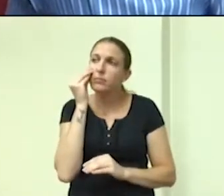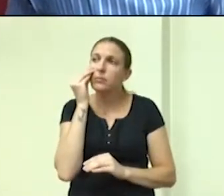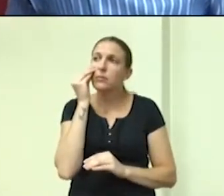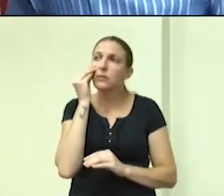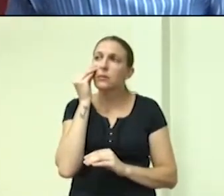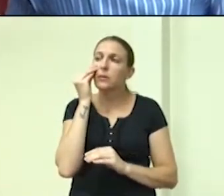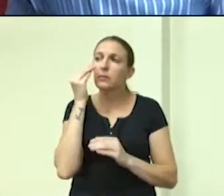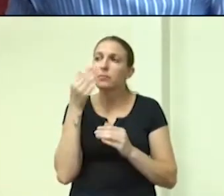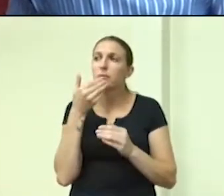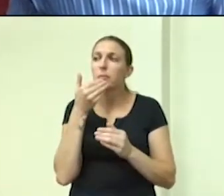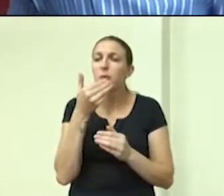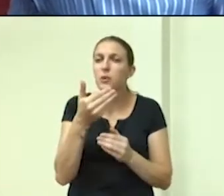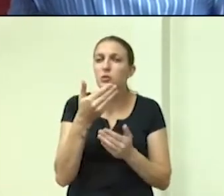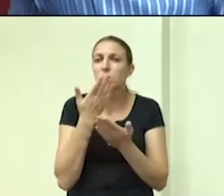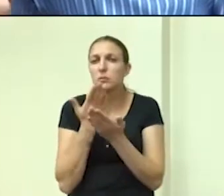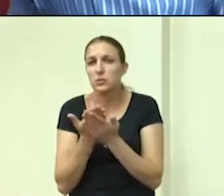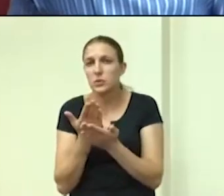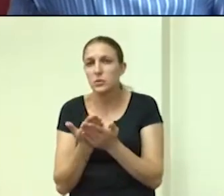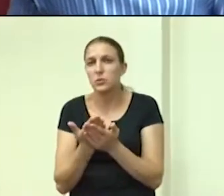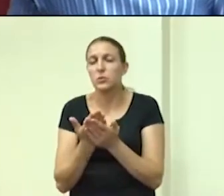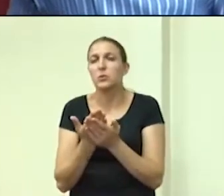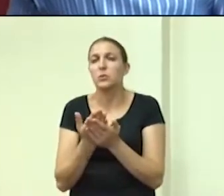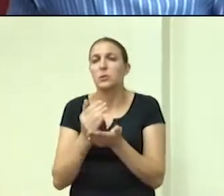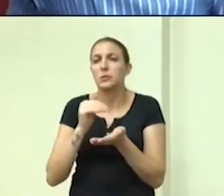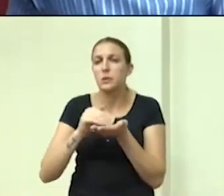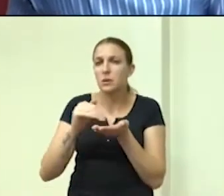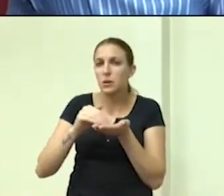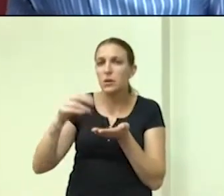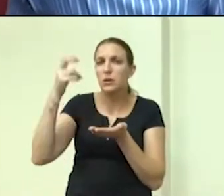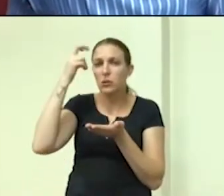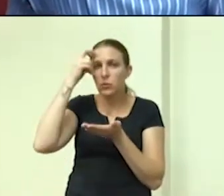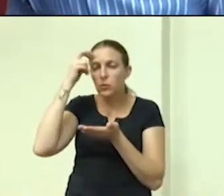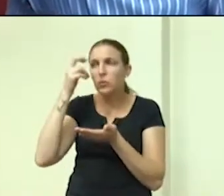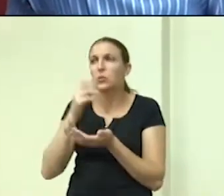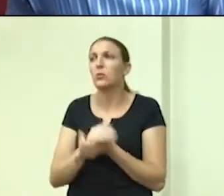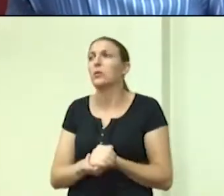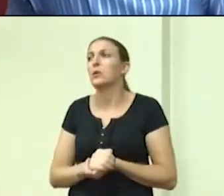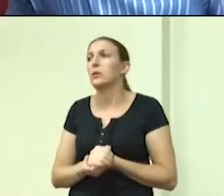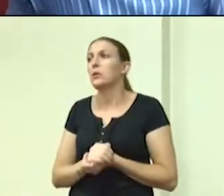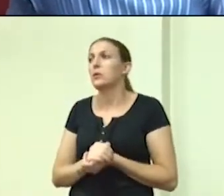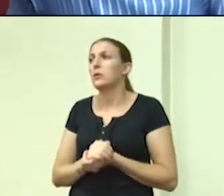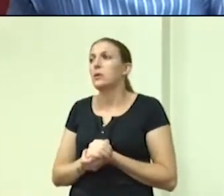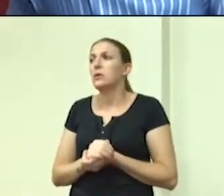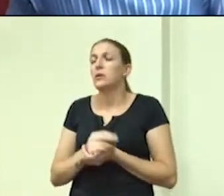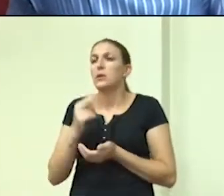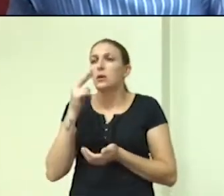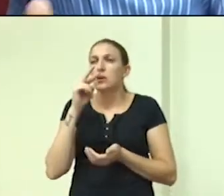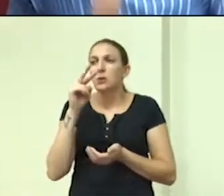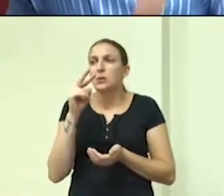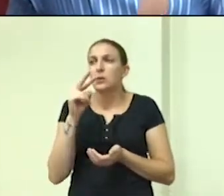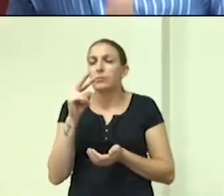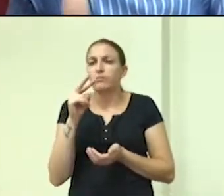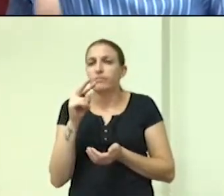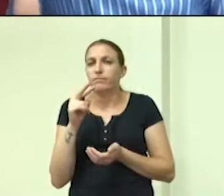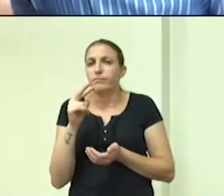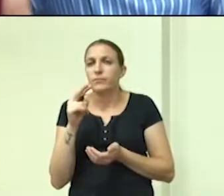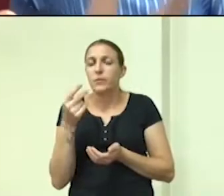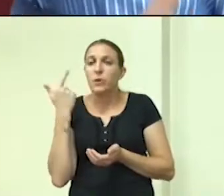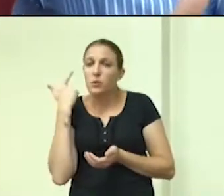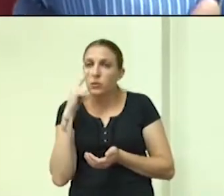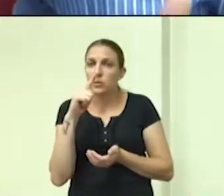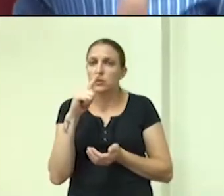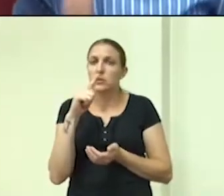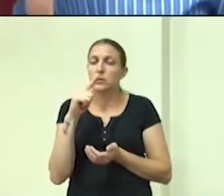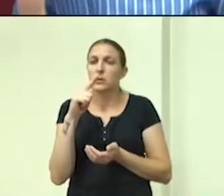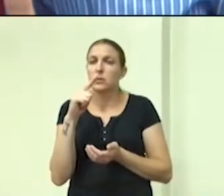ou solicitar um estudo mesmo para a Secretaria de Cultura. Eu vejo aqui o BARP que está aqui, o Acors que está aqui, se de alguma maneira a gente consegue botar isso